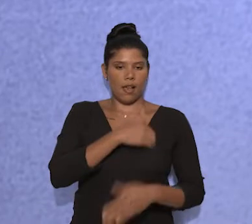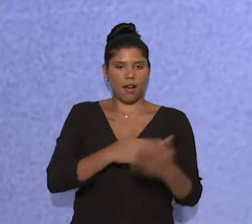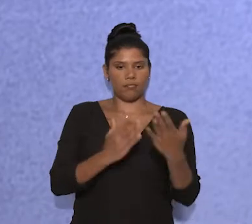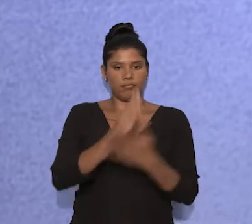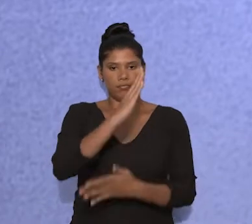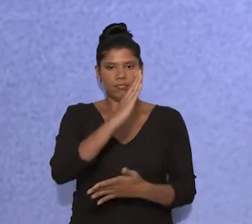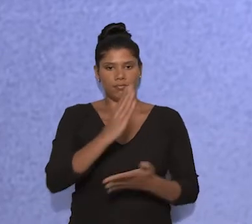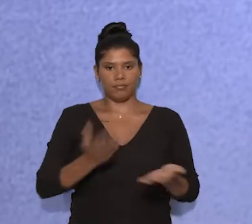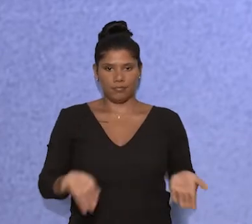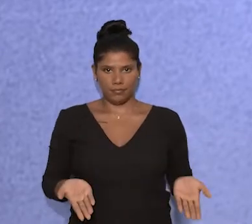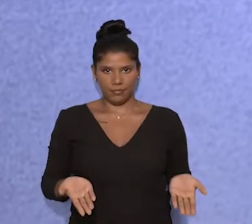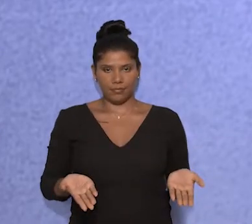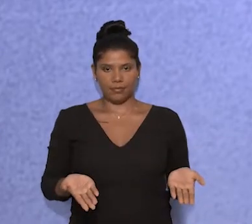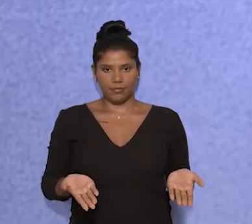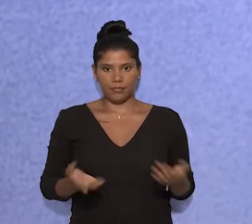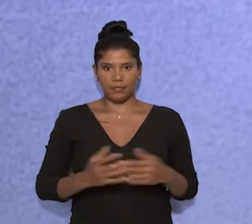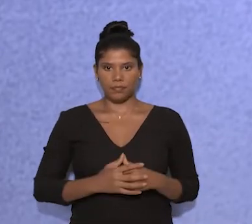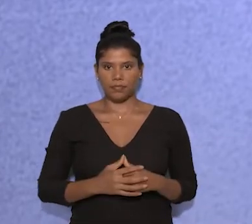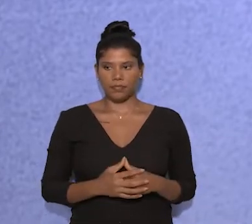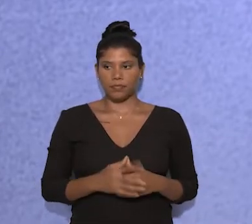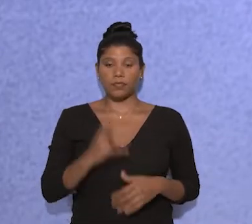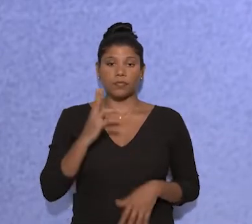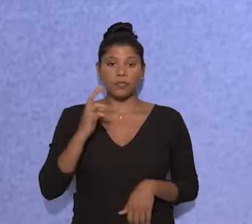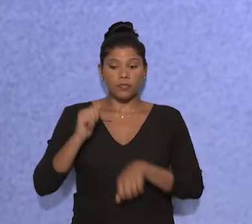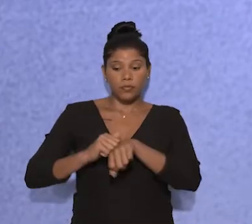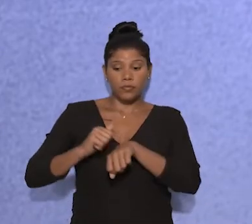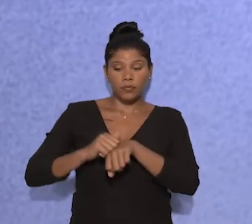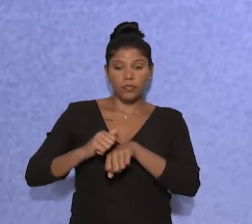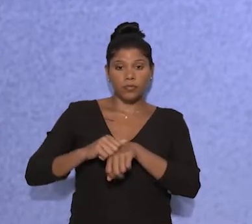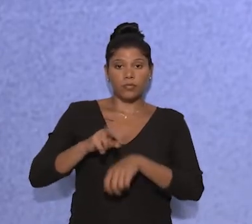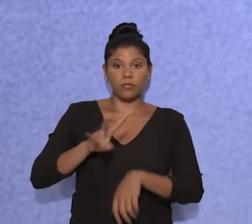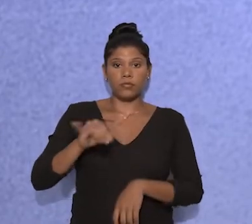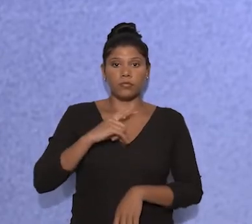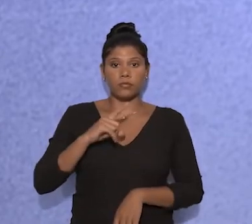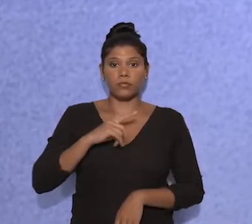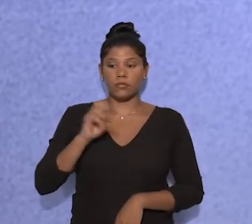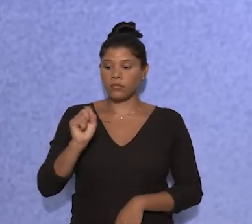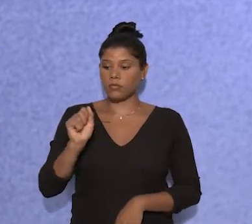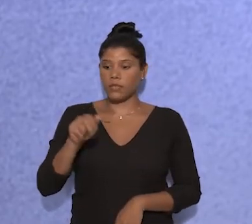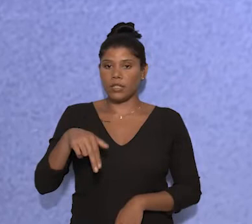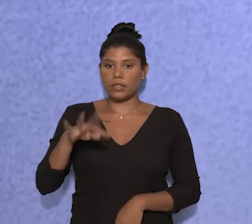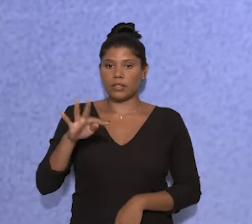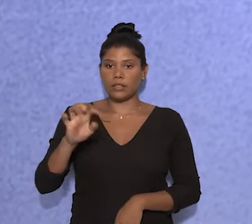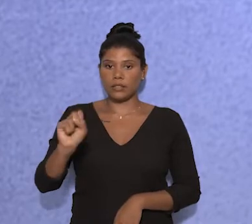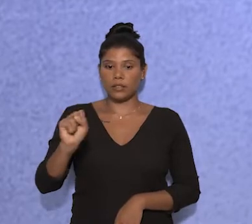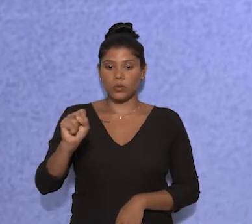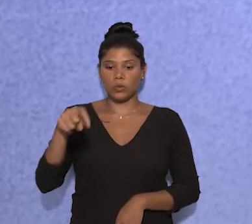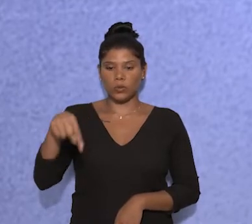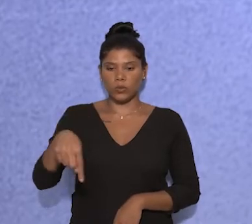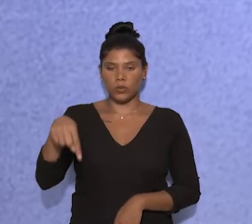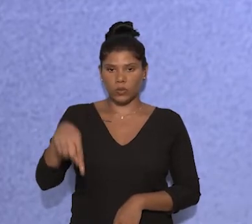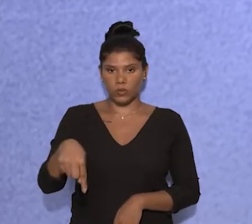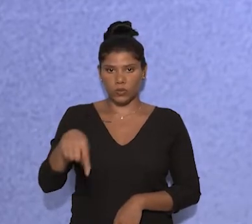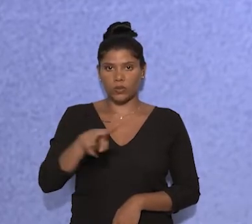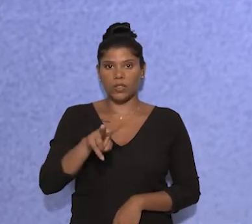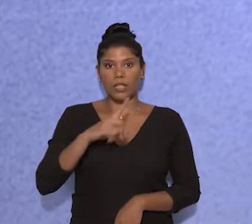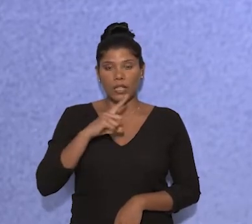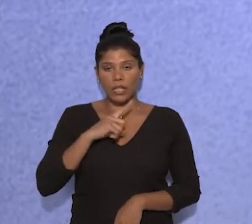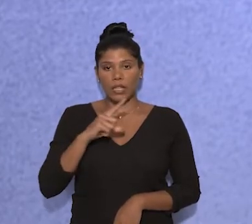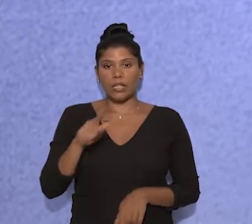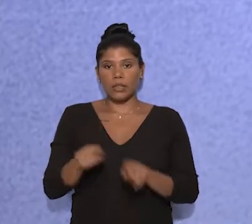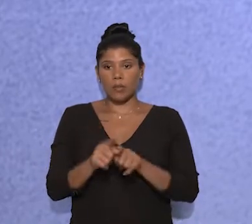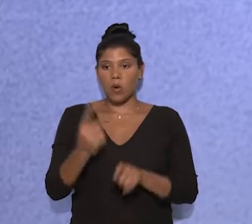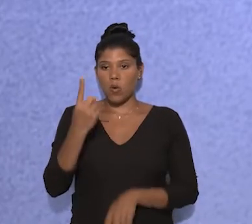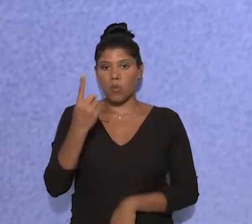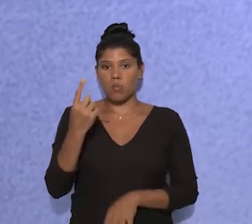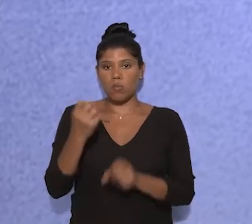retoma a posição. E depois, o Fortaleza pega, no final de semana, o Santos aqui, que está também 1 ponto